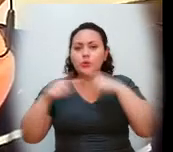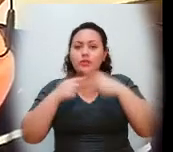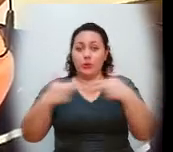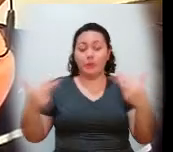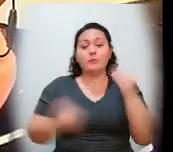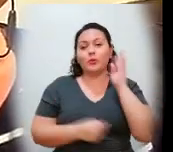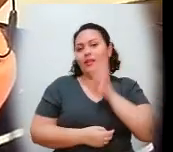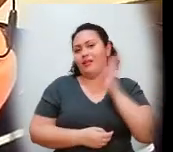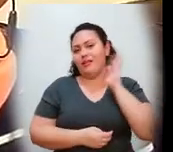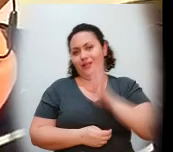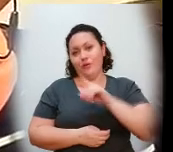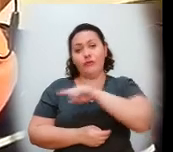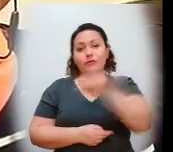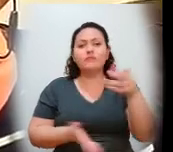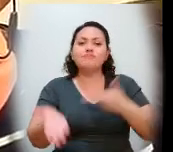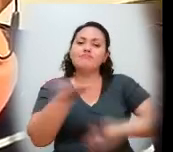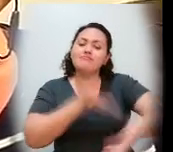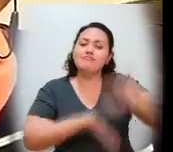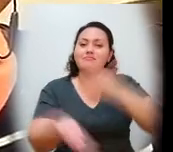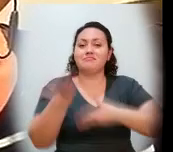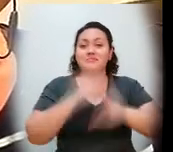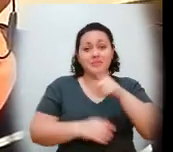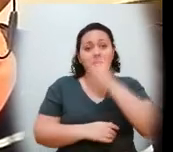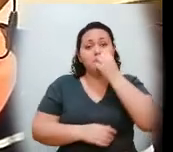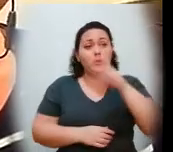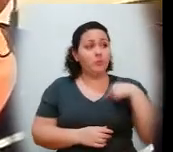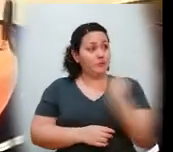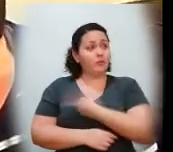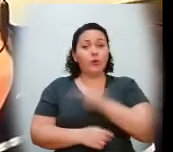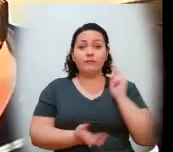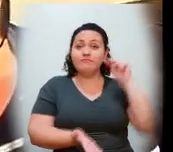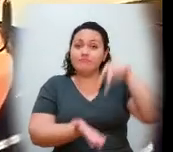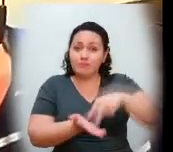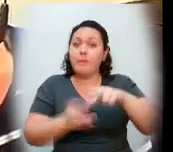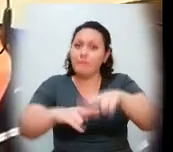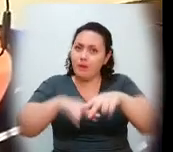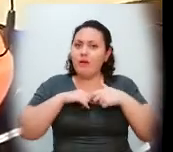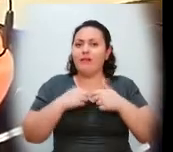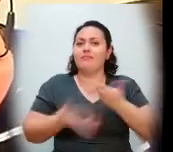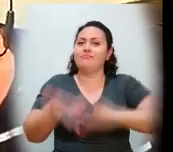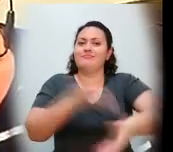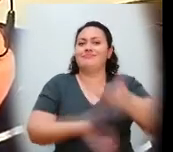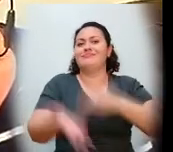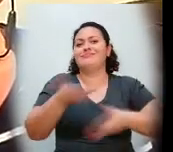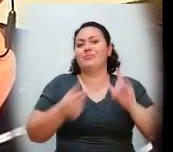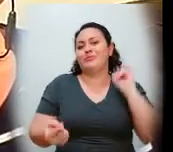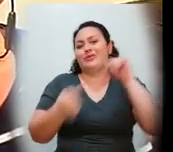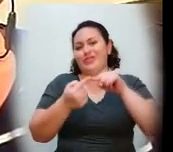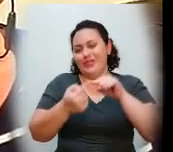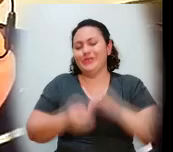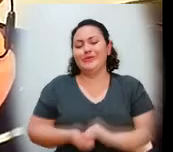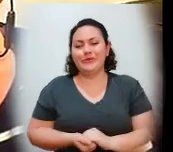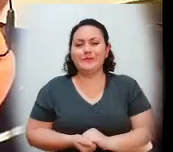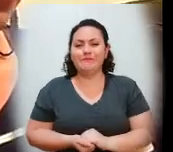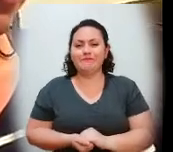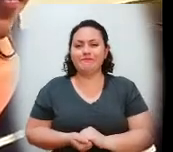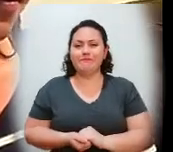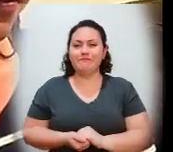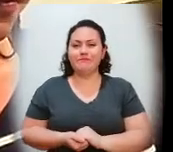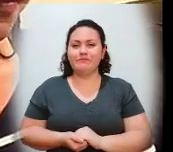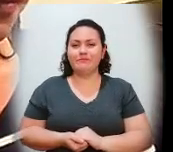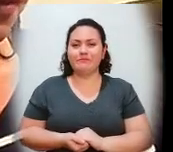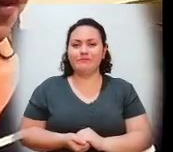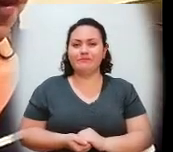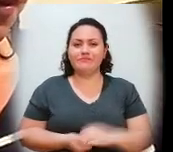É bem legal quando vocês interagem. Também é para isso que a gente está aqui. Uhum. Uhum. Né? Não sei se Quando.